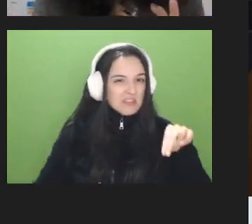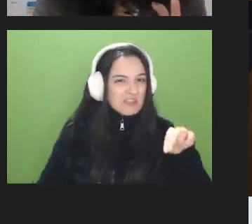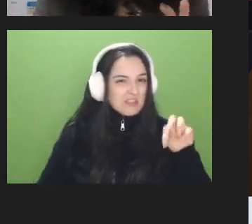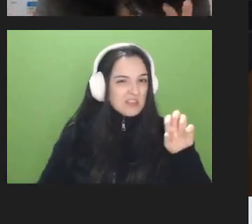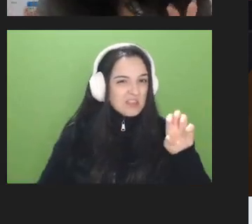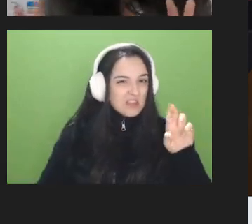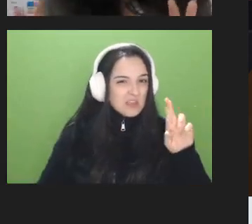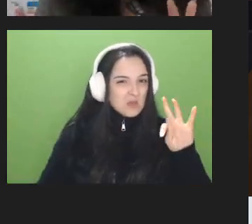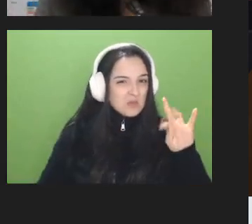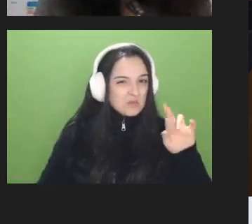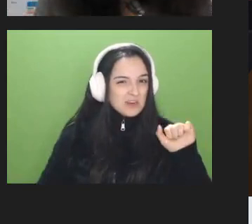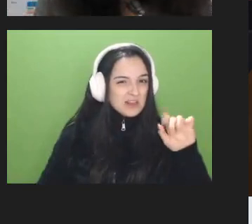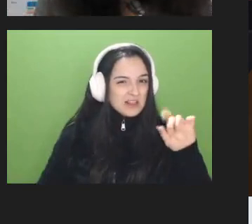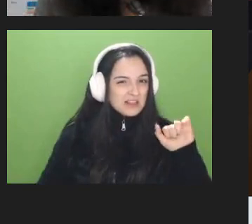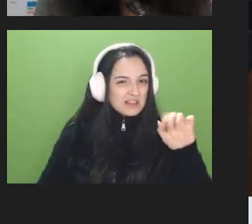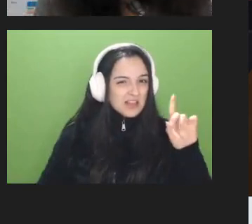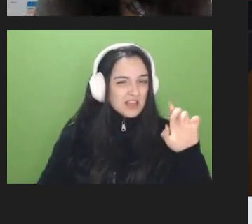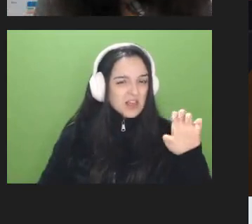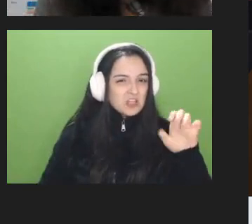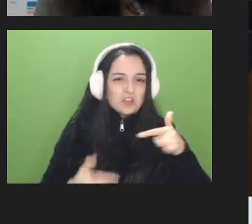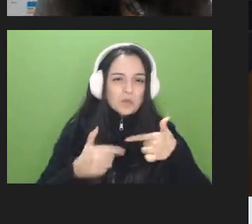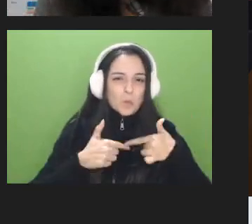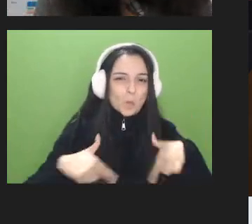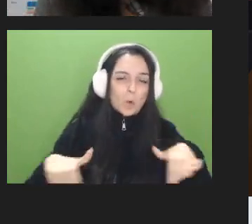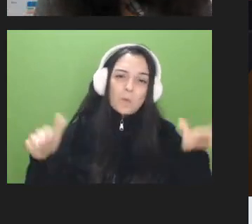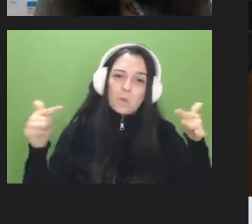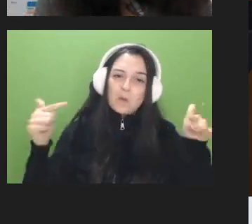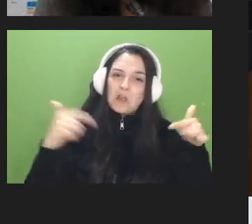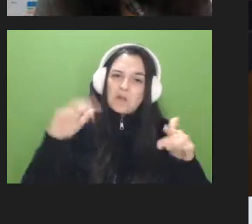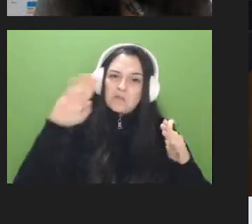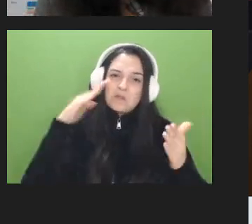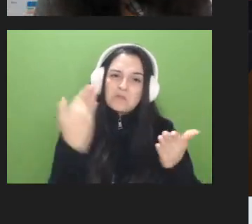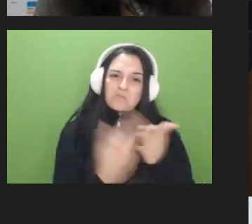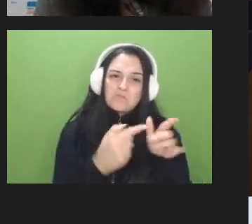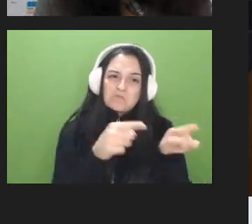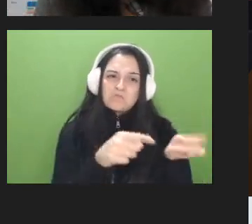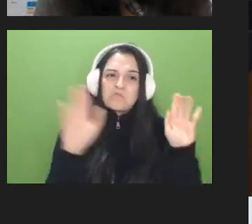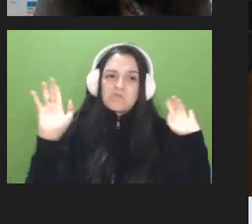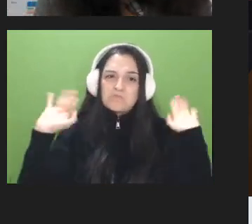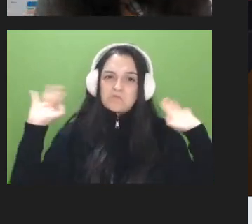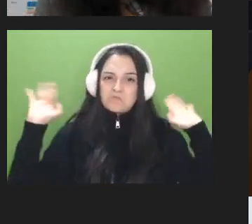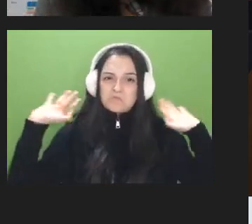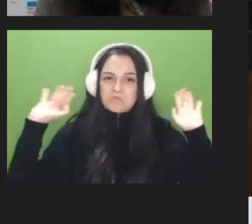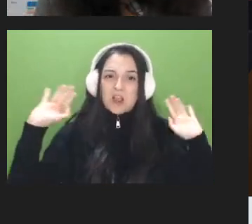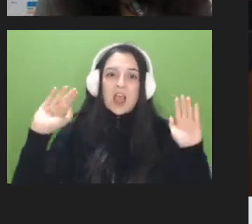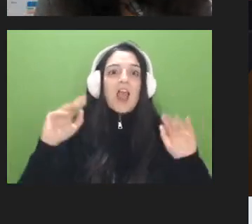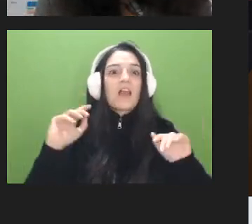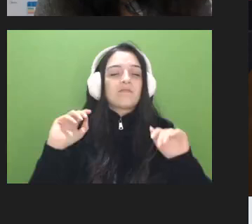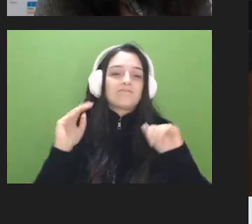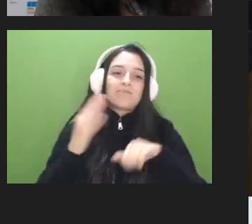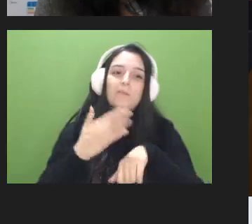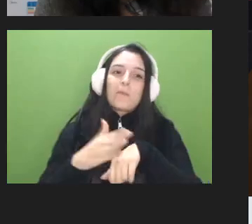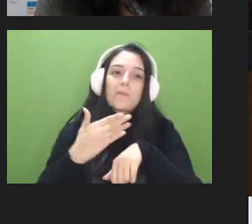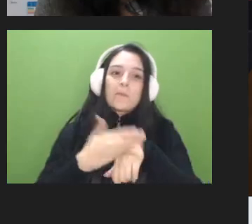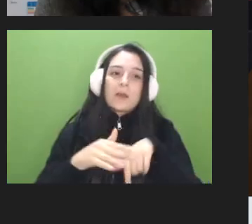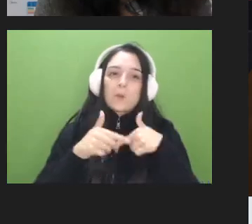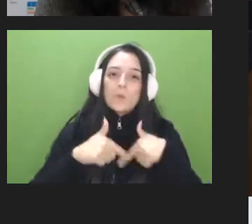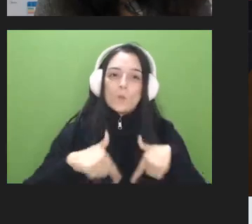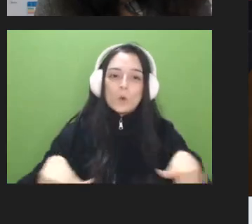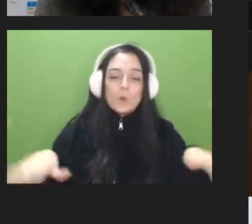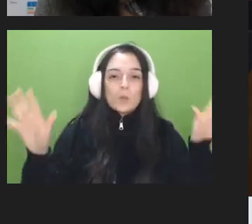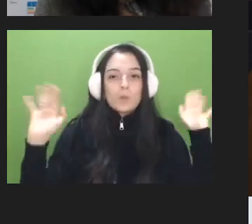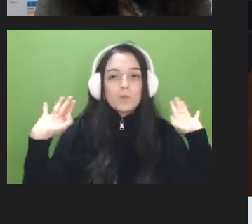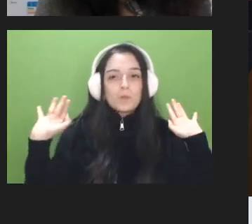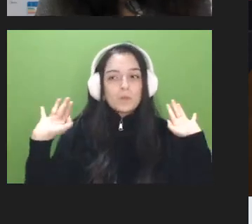já fica esclarecido aqui que eu não acredito nessa ideia de práticas neutras, né? Acho que tudo assume